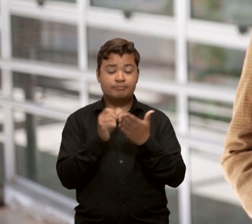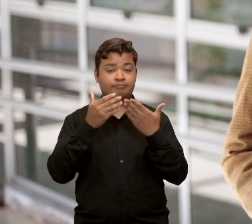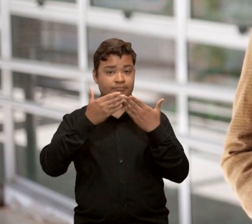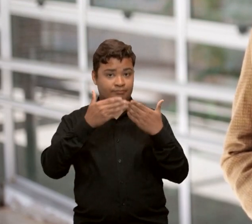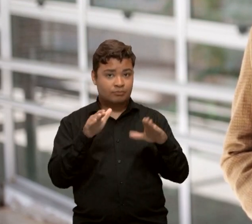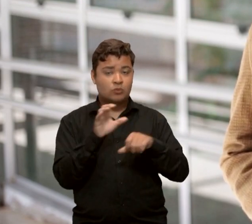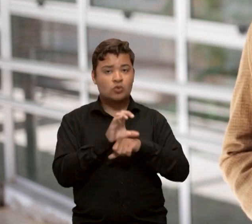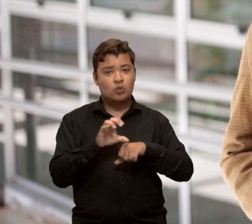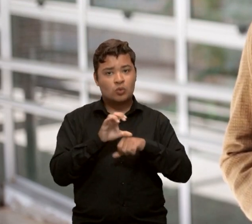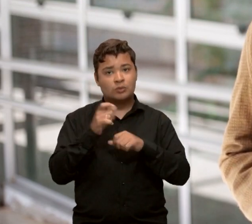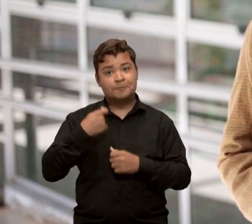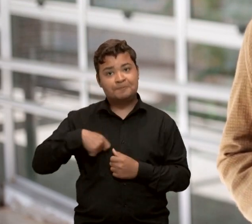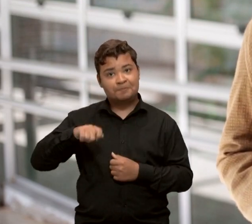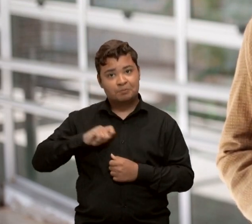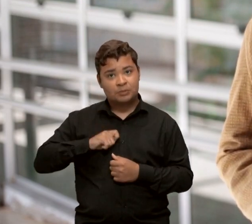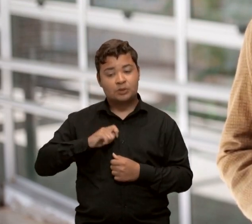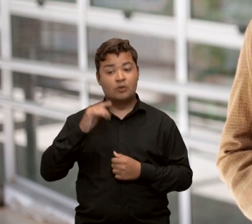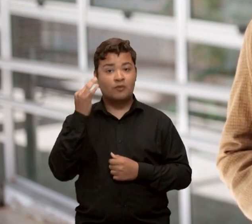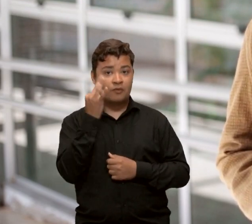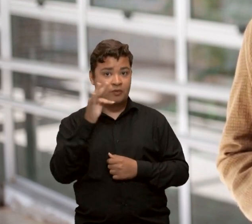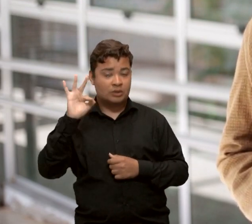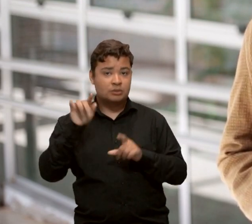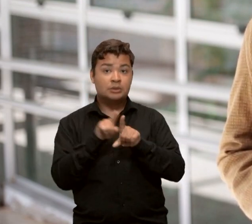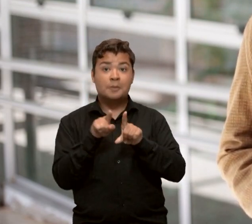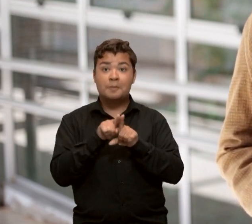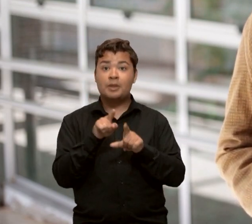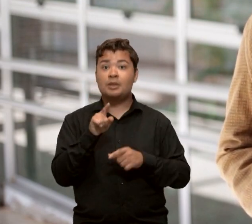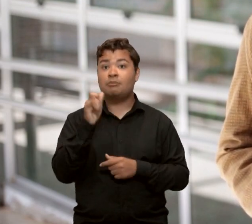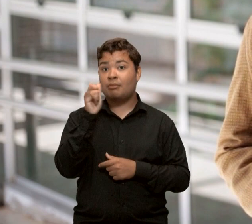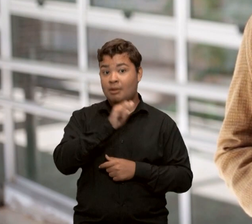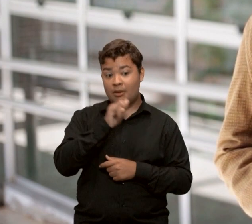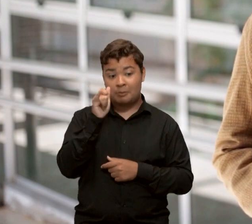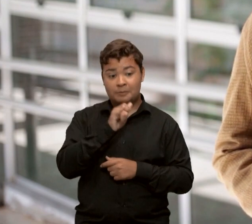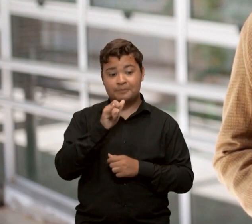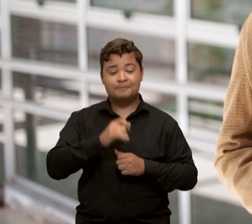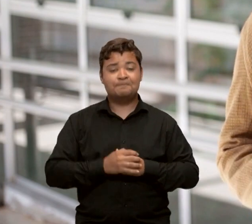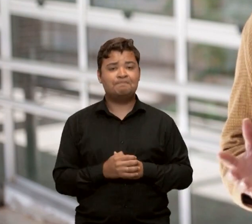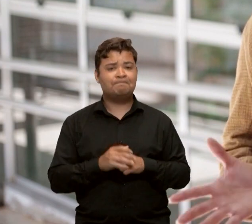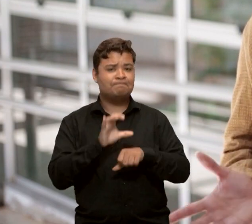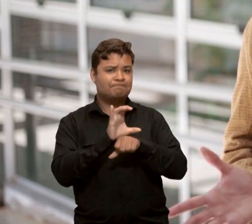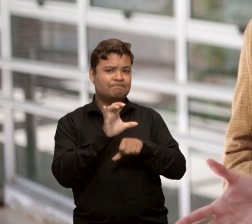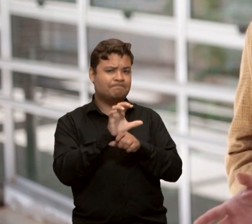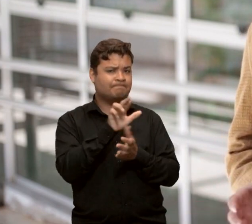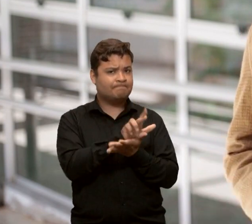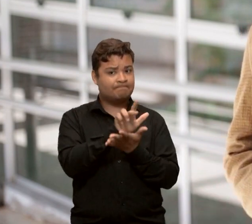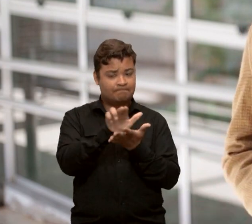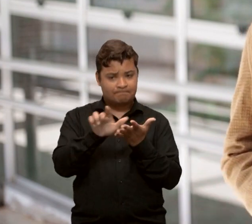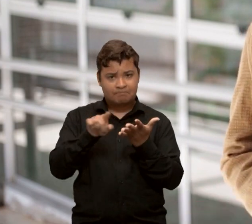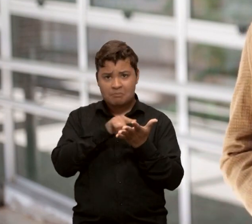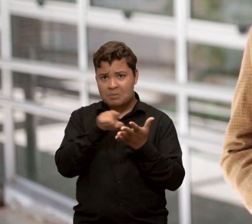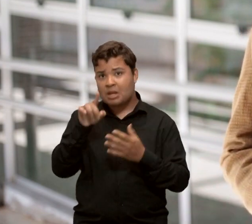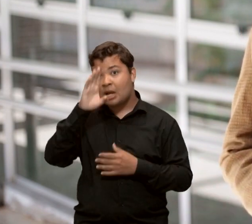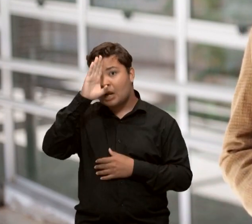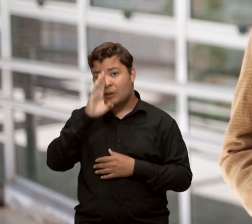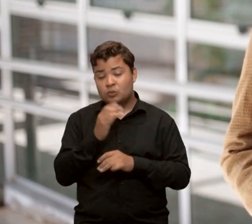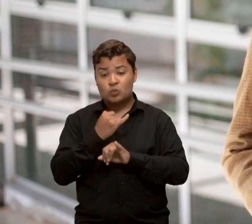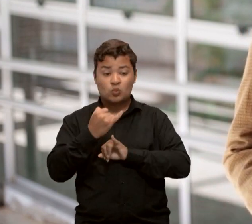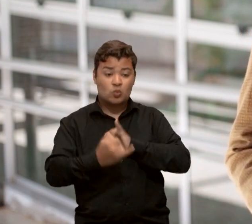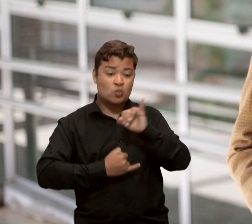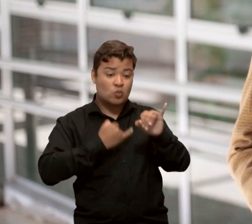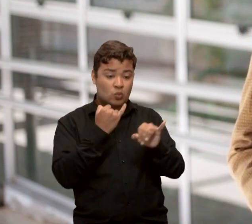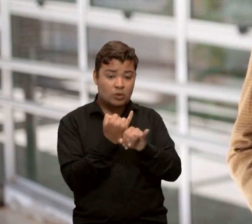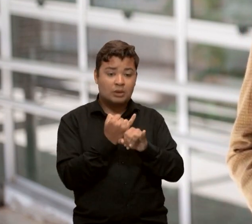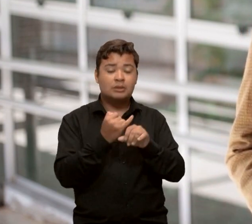áreas de espanhol, francês e italiano. Todos os cursos são gratuitos, online e